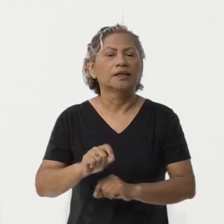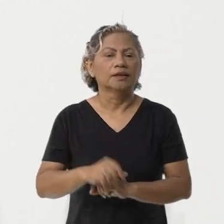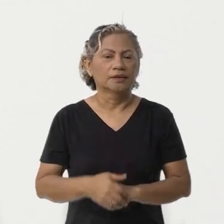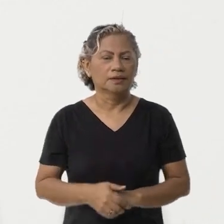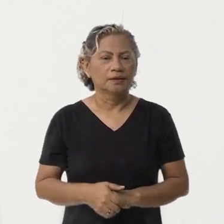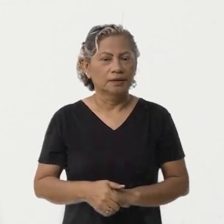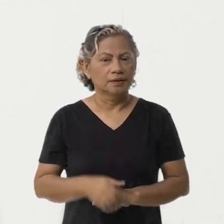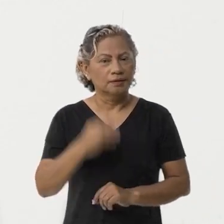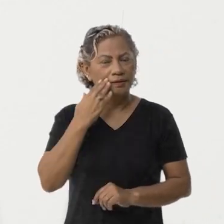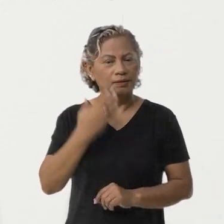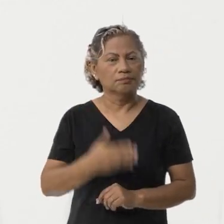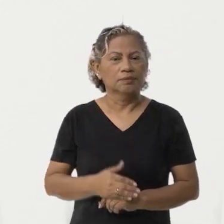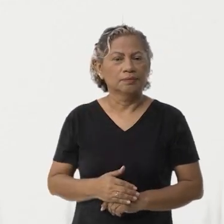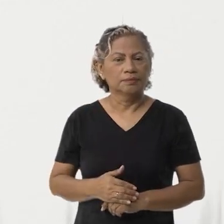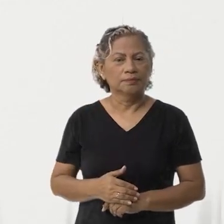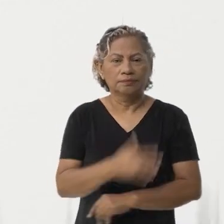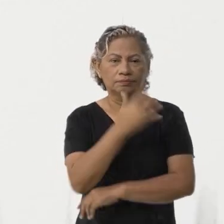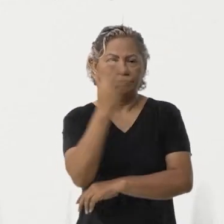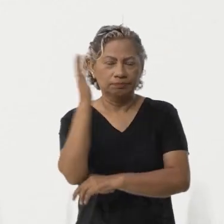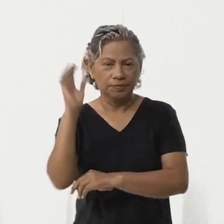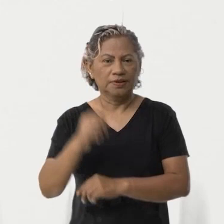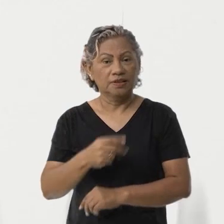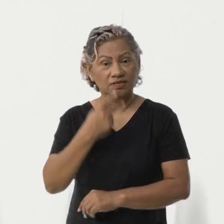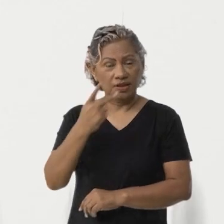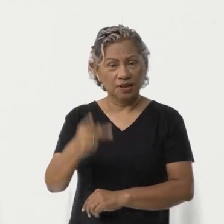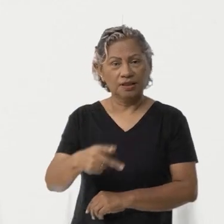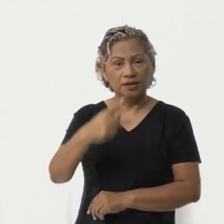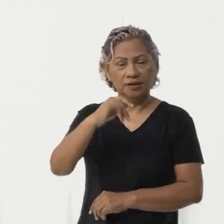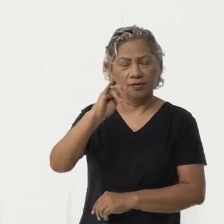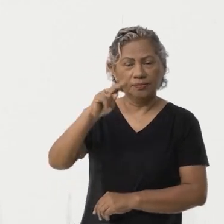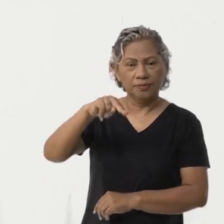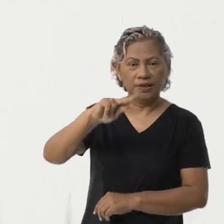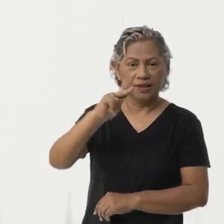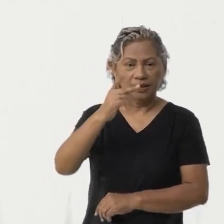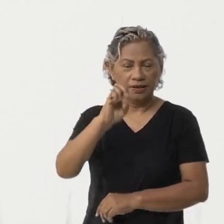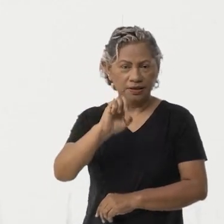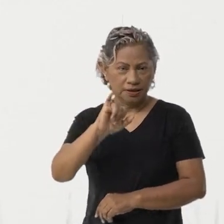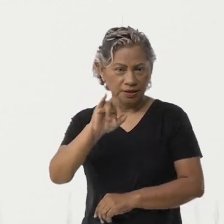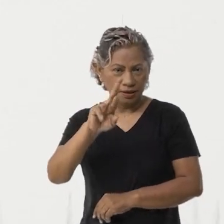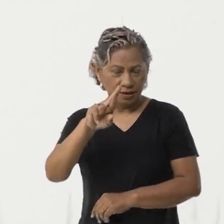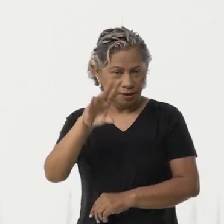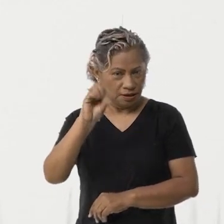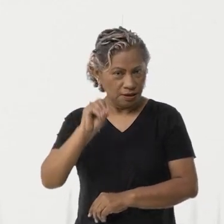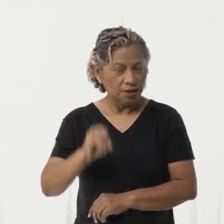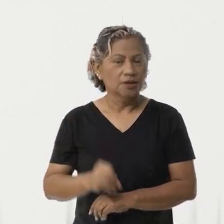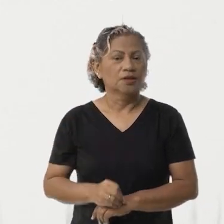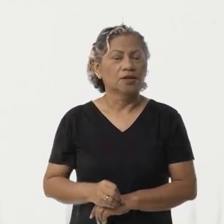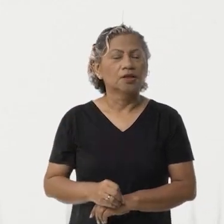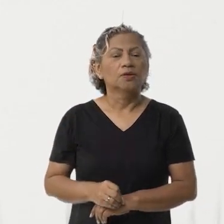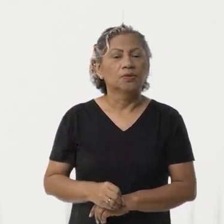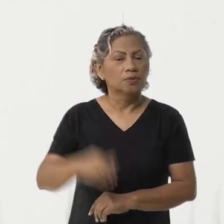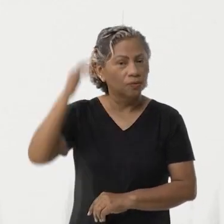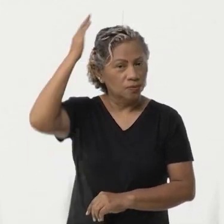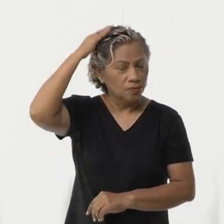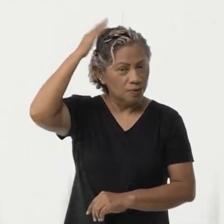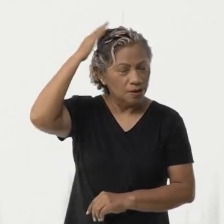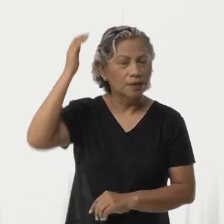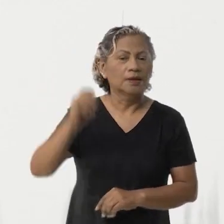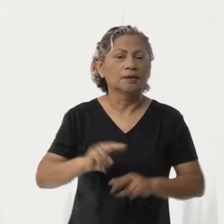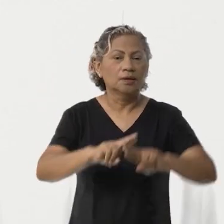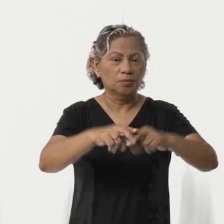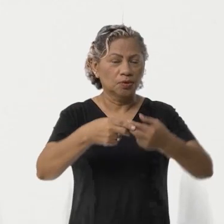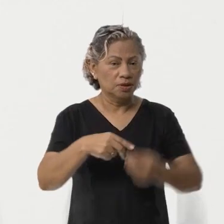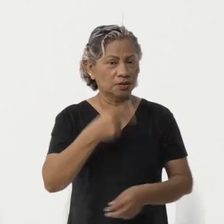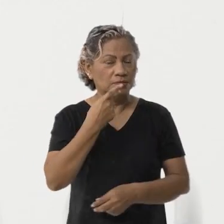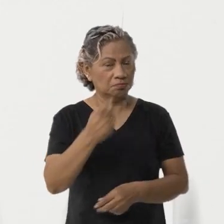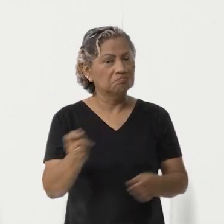das araucárias, que é justamente essa árvore que vocês estão vendo. A gente chama ele de pinheiro do Paraná, no entanto, o